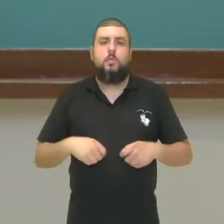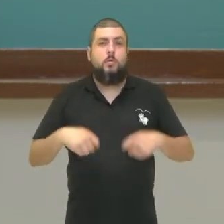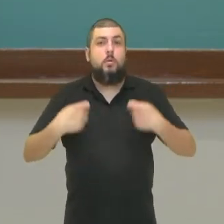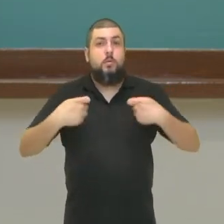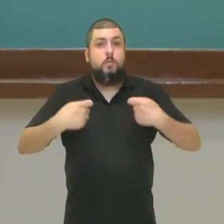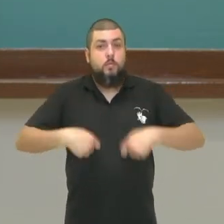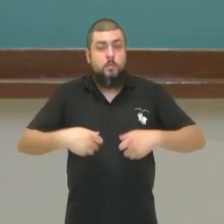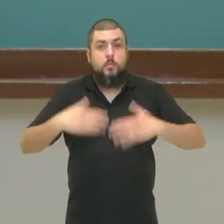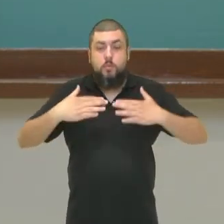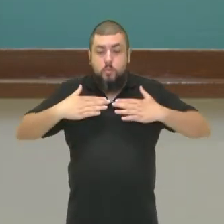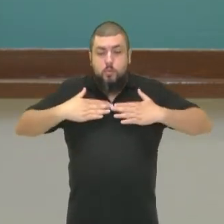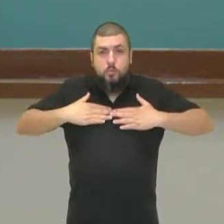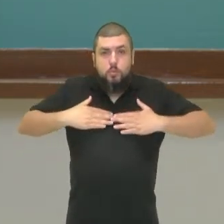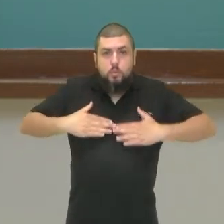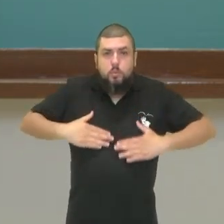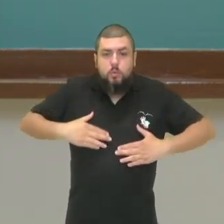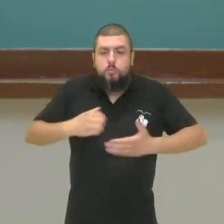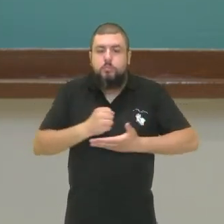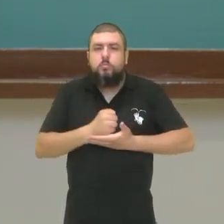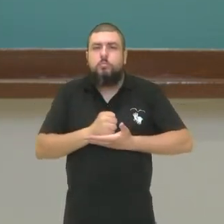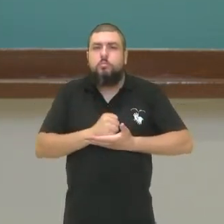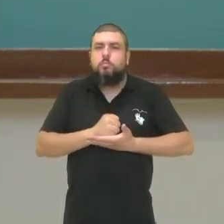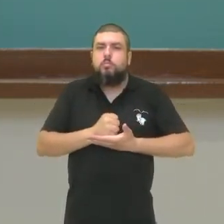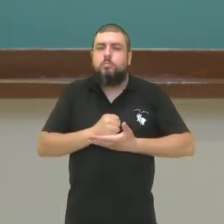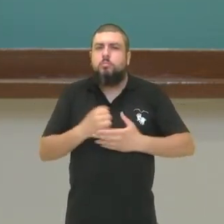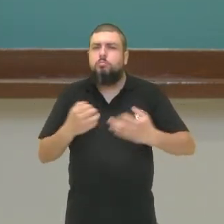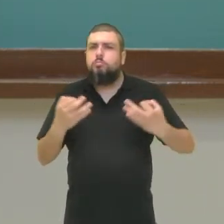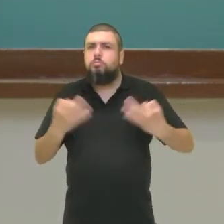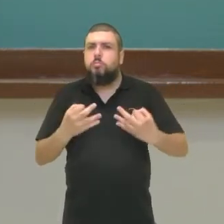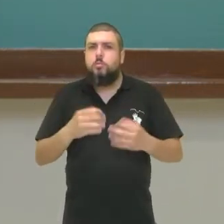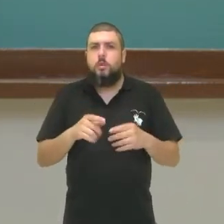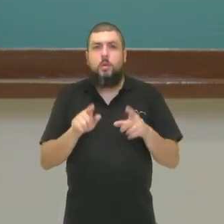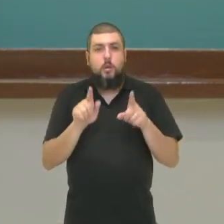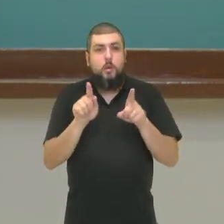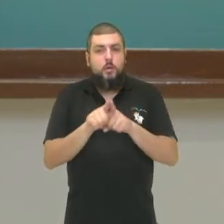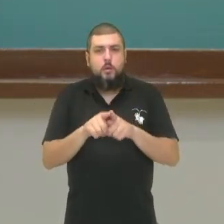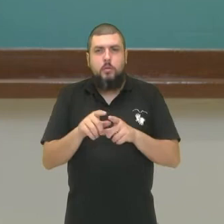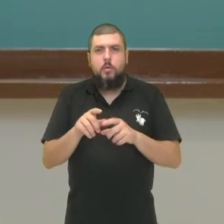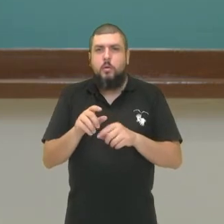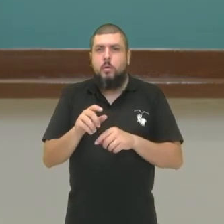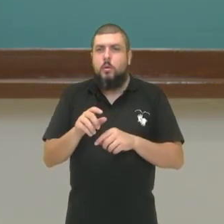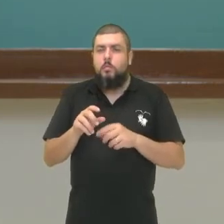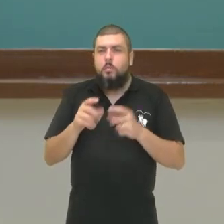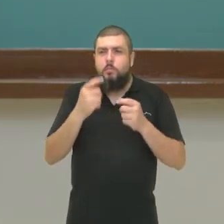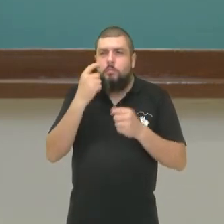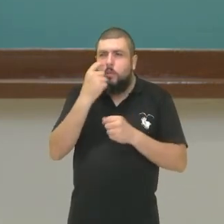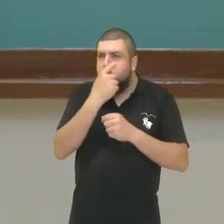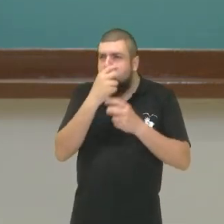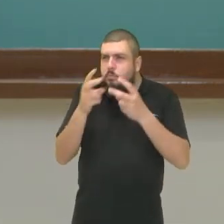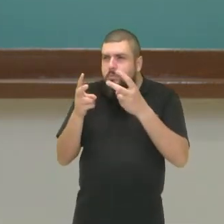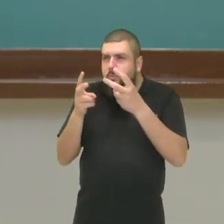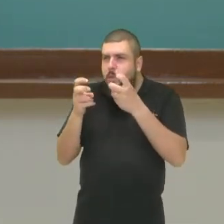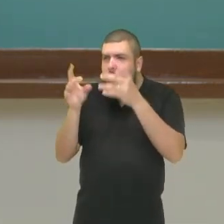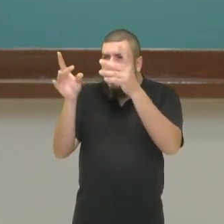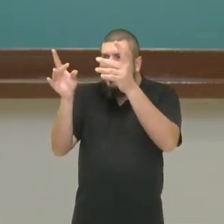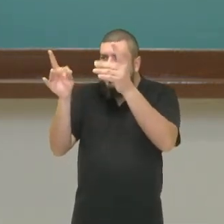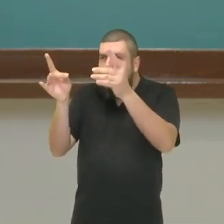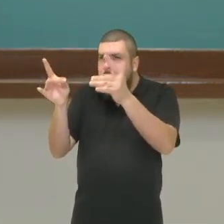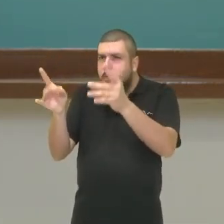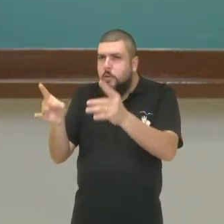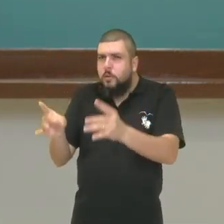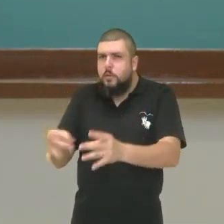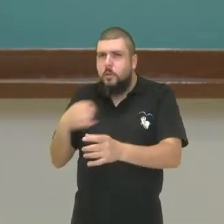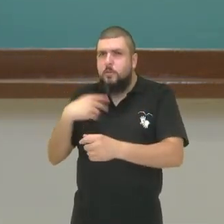seu corpo para realizar esse movimento e, acima de tudo, ser um bom observador dos detalhes que esse